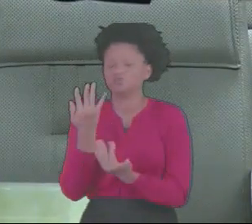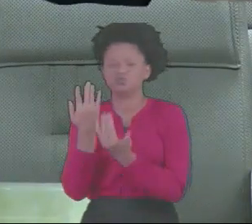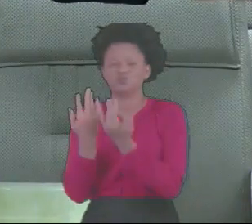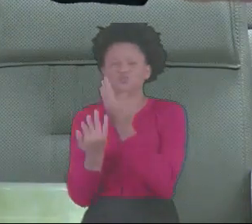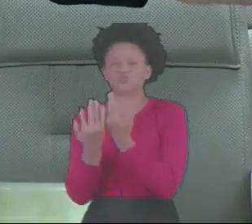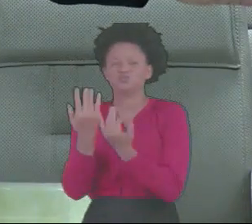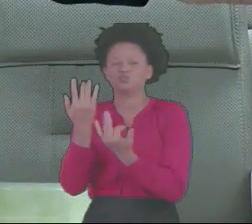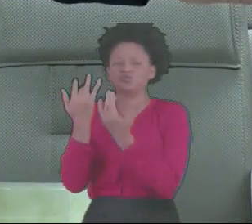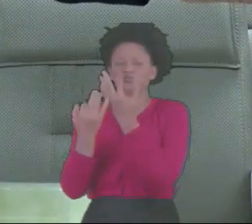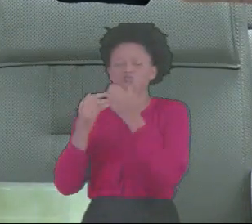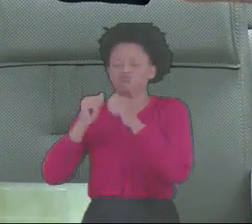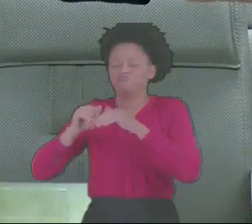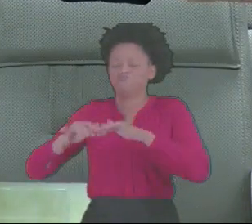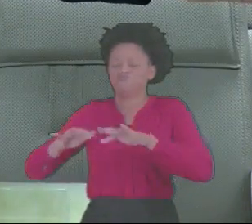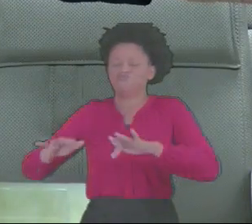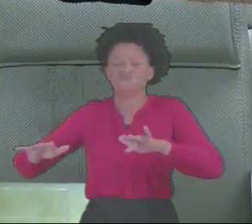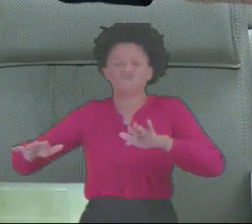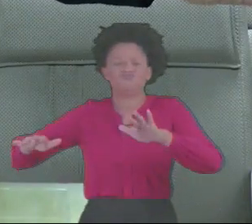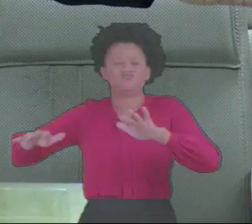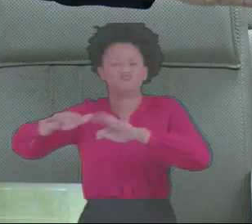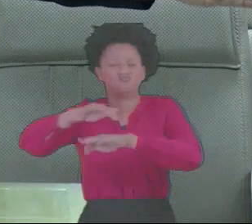cheiro invade Israel